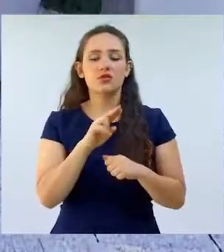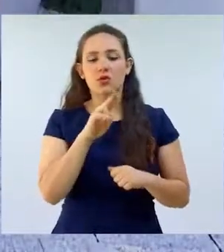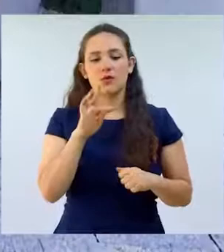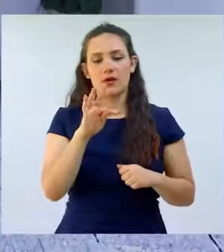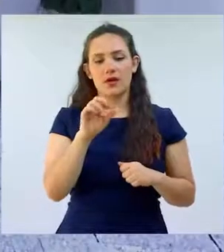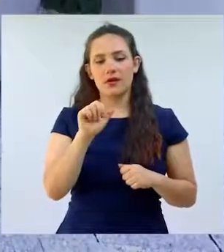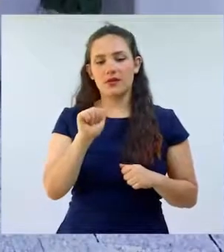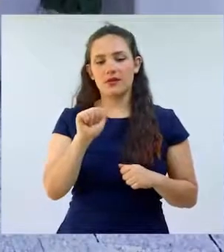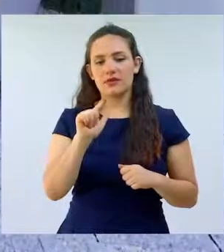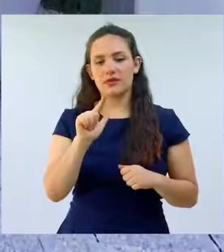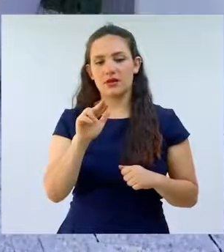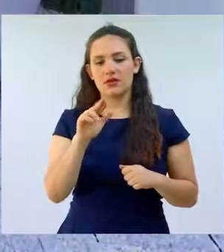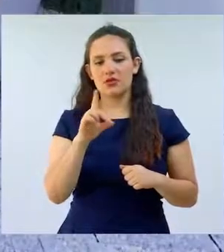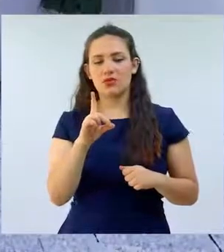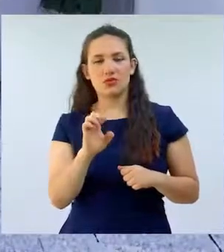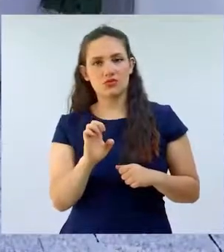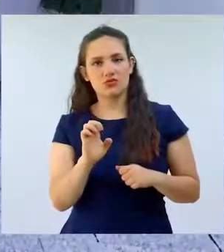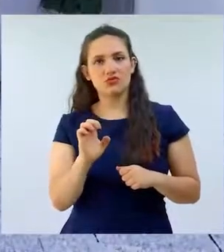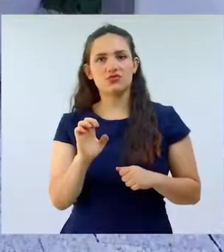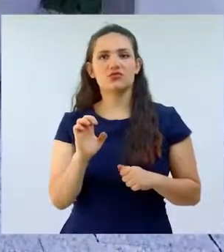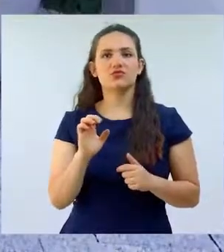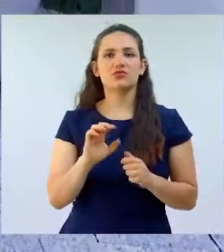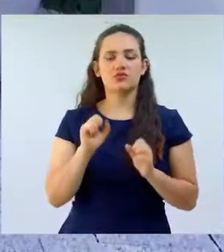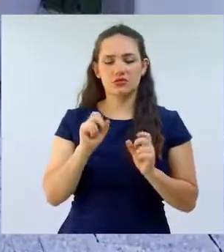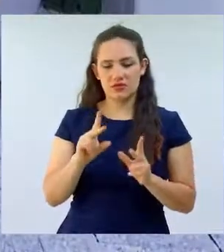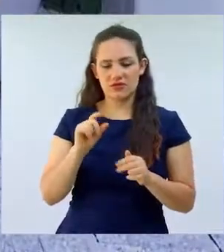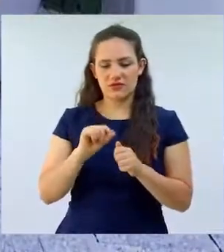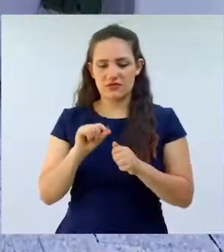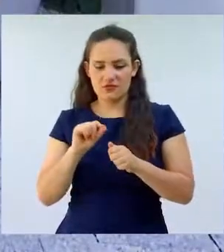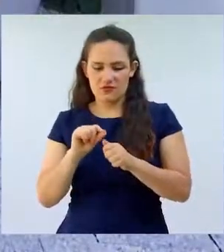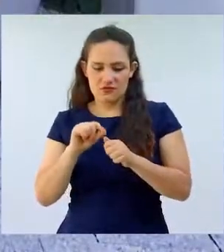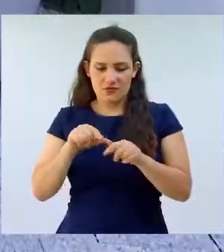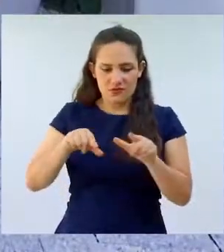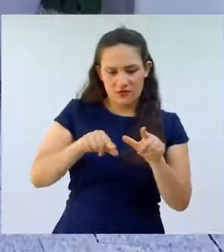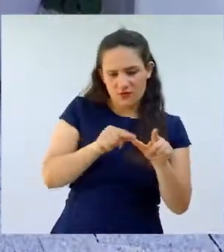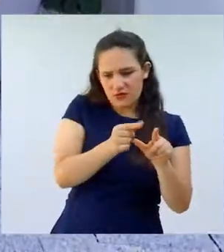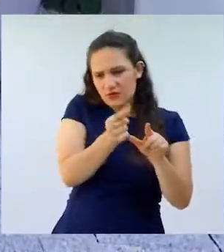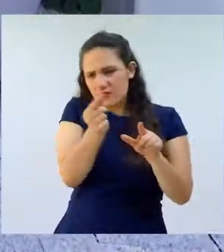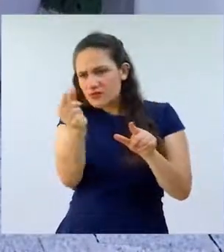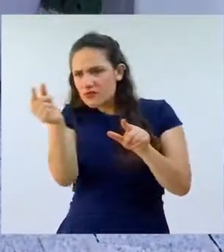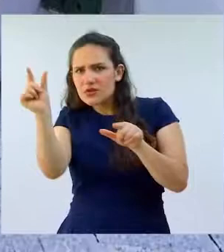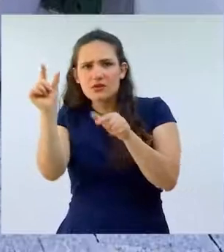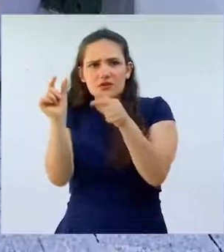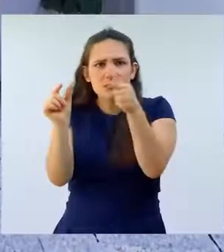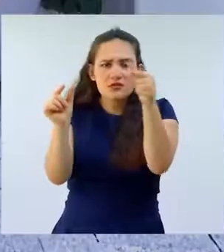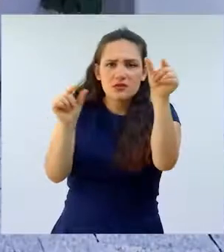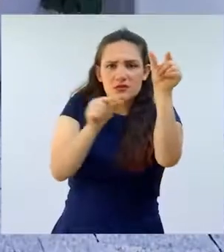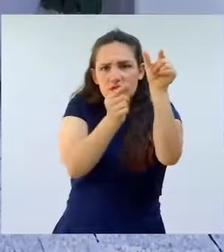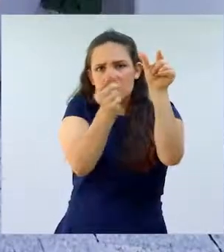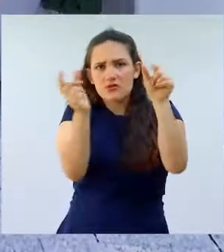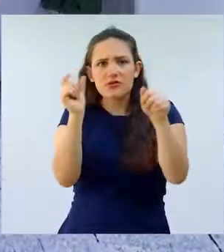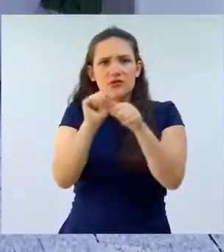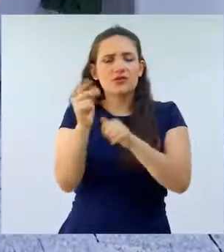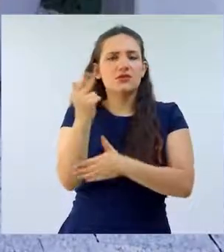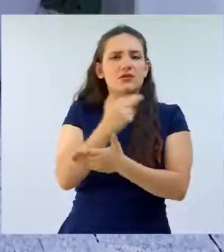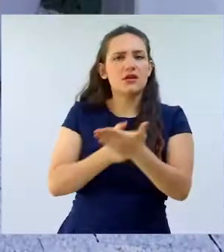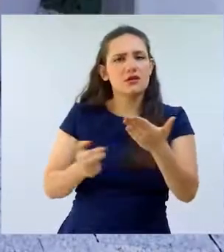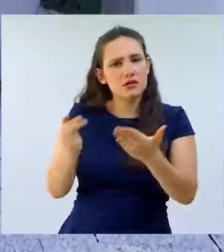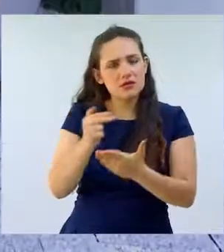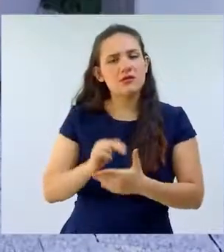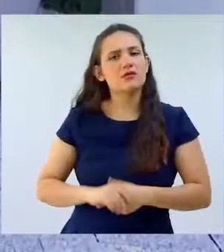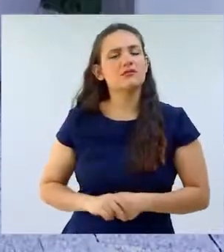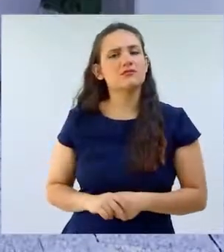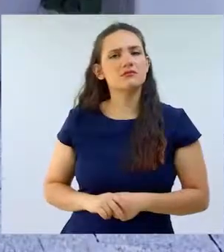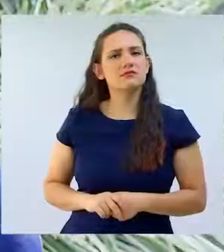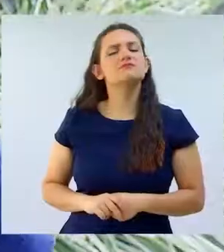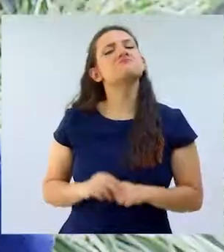talude. Fazer um talude aqui com 3 metros, tal, eu jogo o galho, tal, ponho as araras e tarará, e fui lá e fiz o desenho e tal,